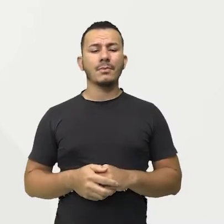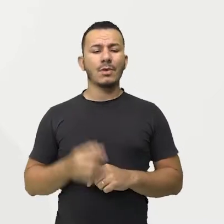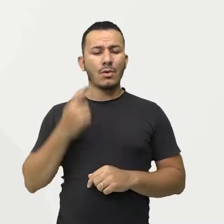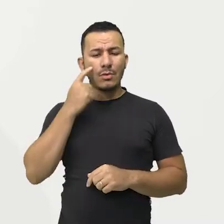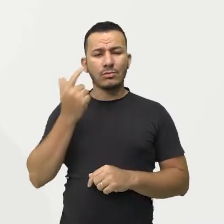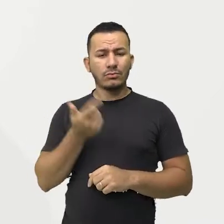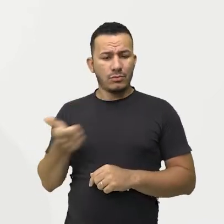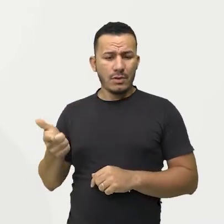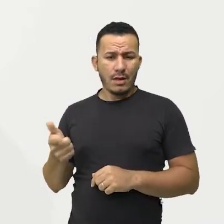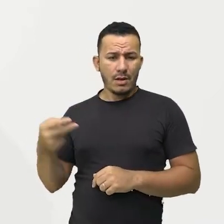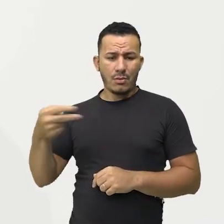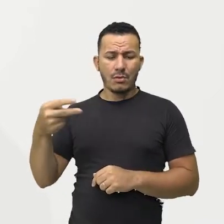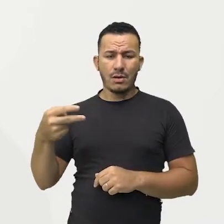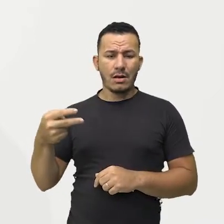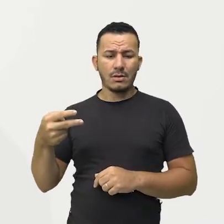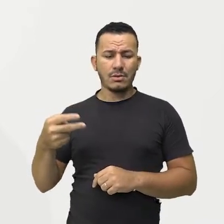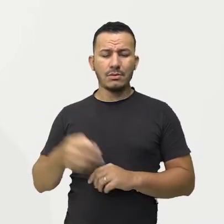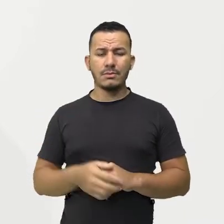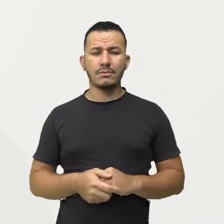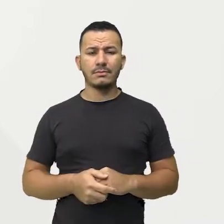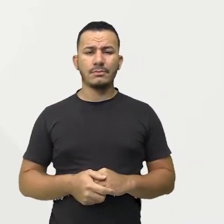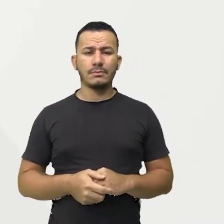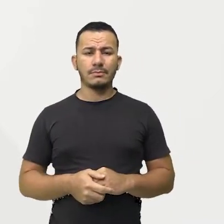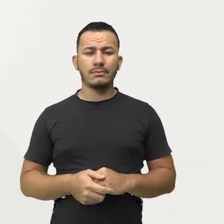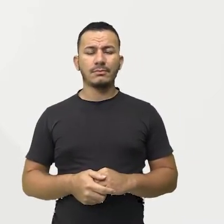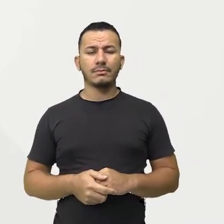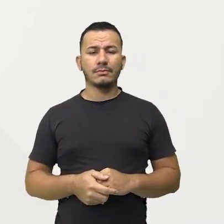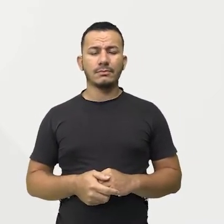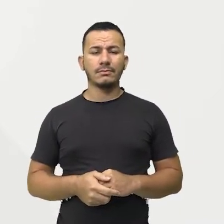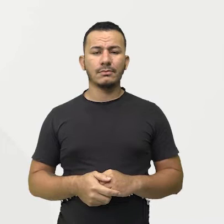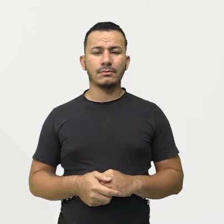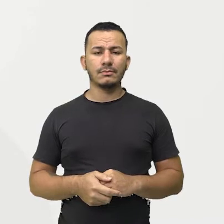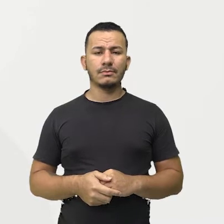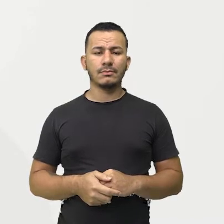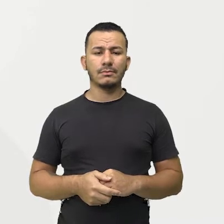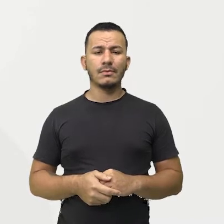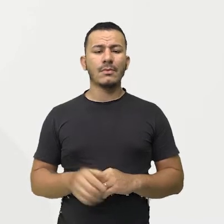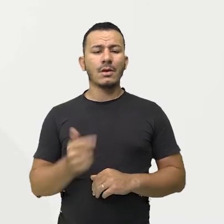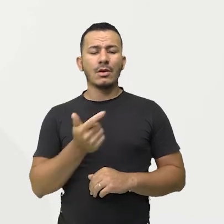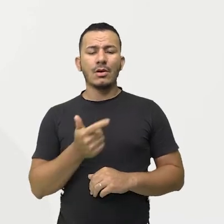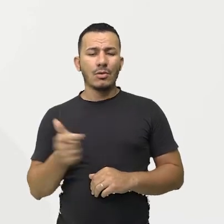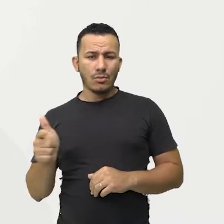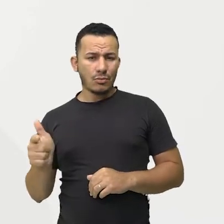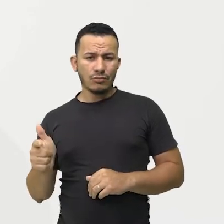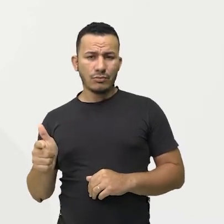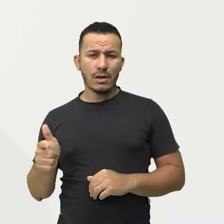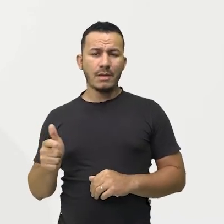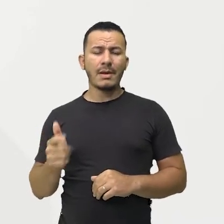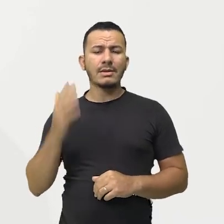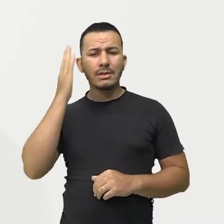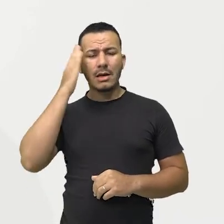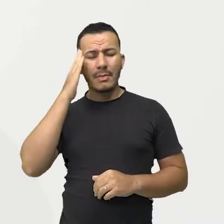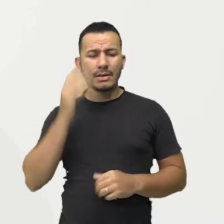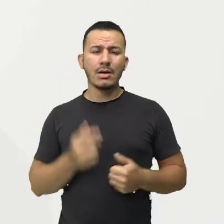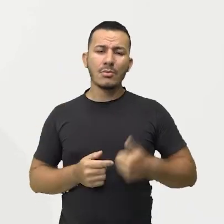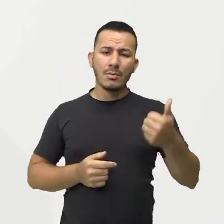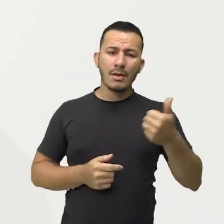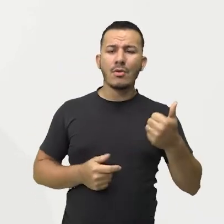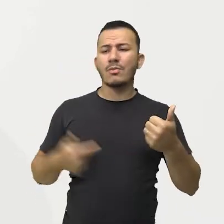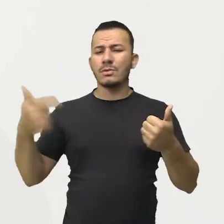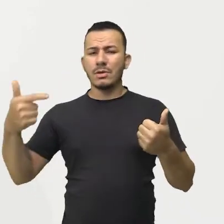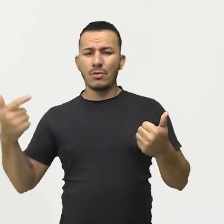só, não tem, né? Não tem igualdade, também não tem. Se não tem igualdade, não dá para definir primeiro e segundo